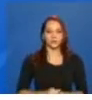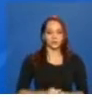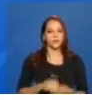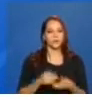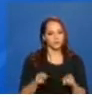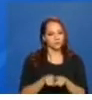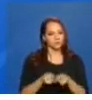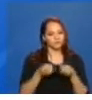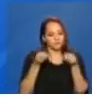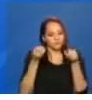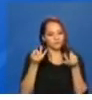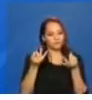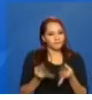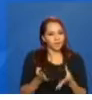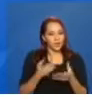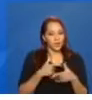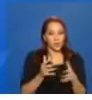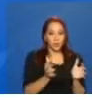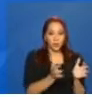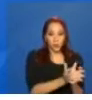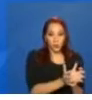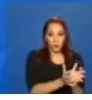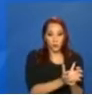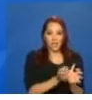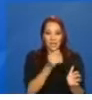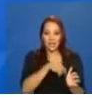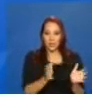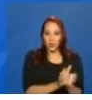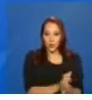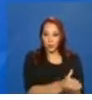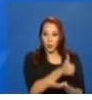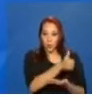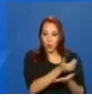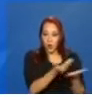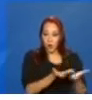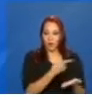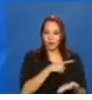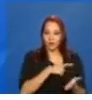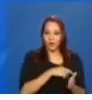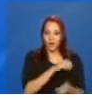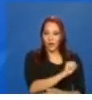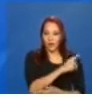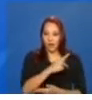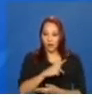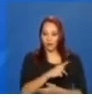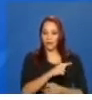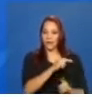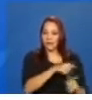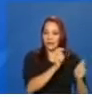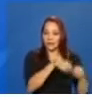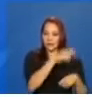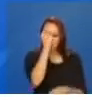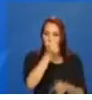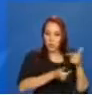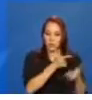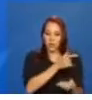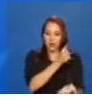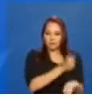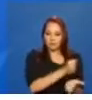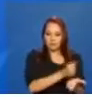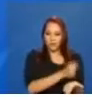Queria dizer que dos grupos, este grupo 1 agora, que com um aplicativo vai permitir que os trabalhadores